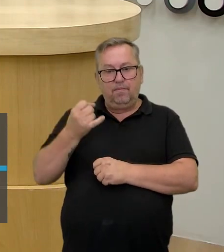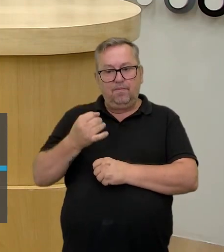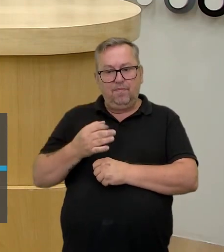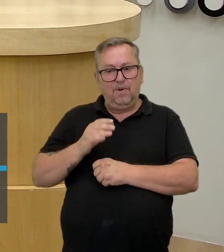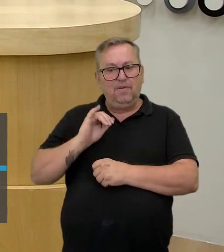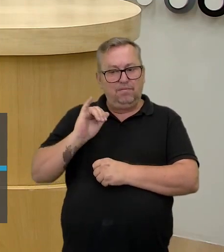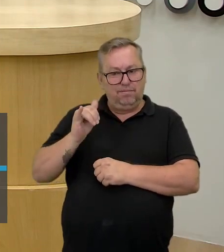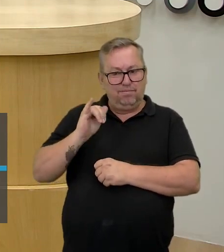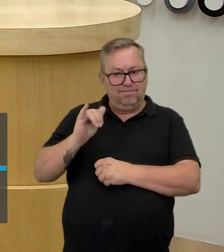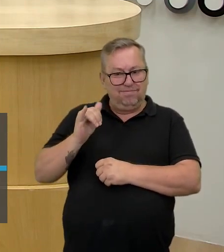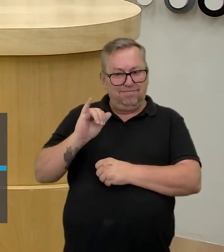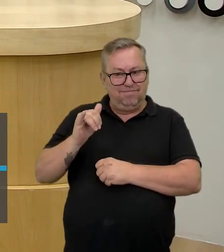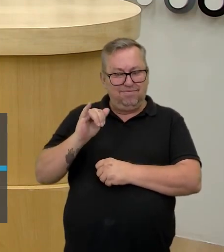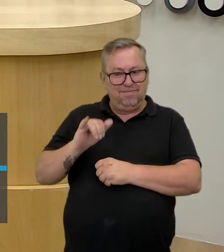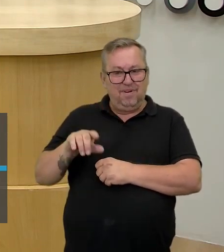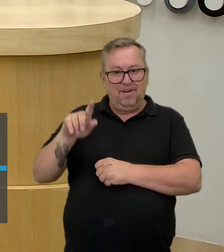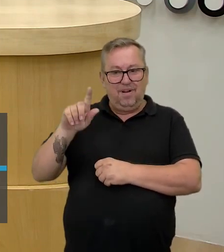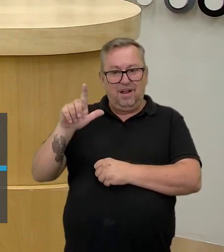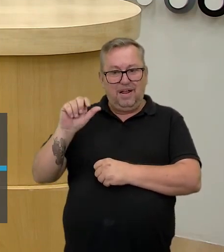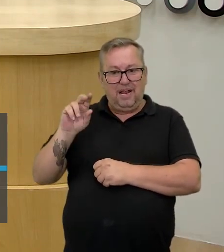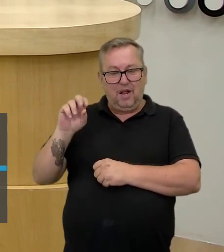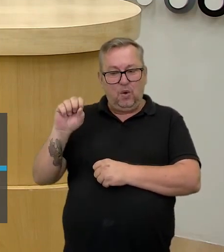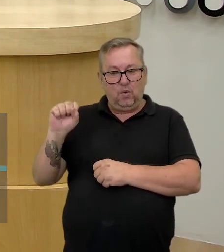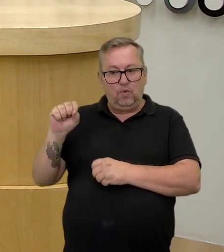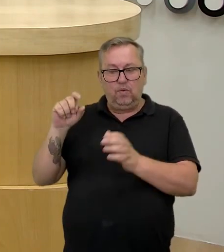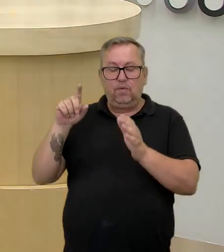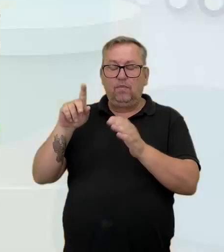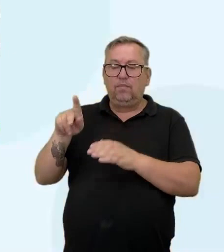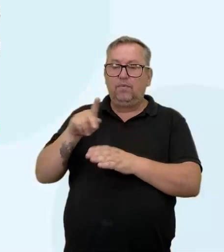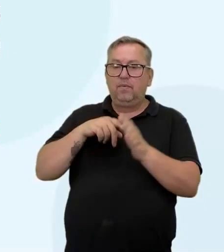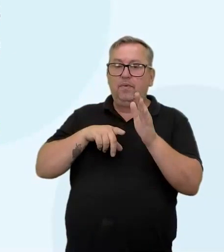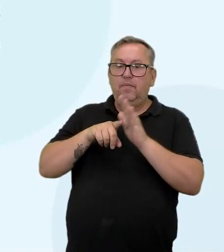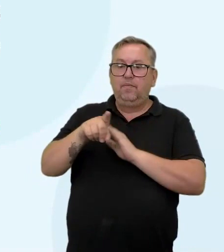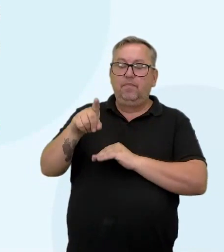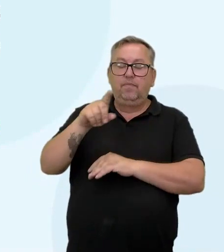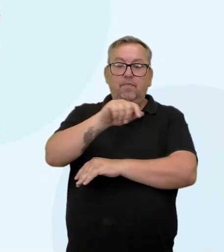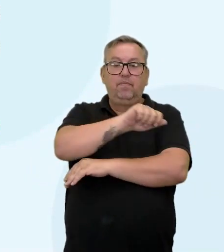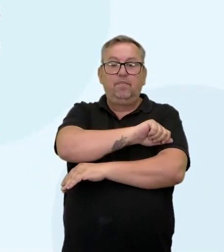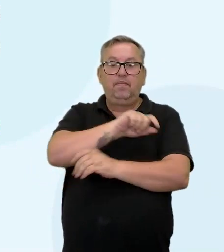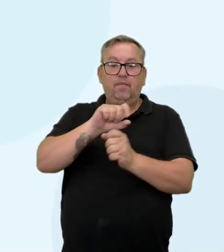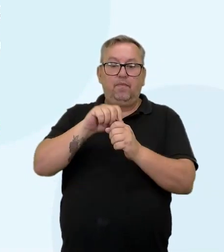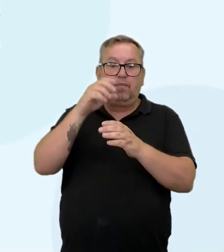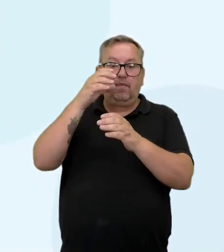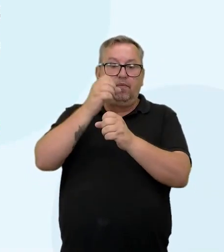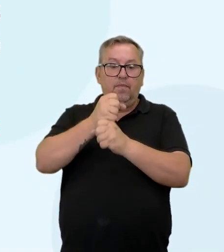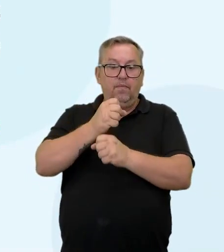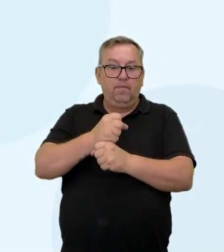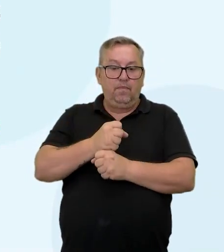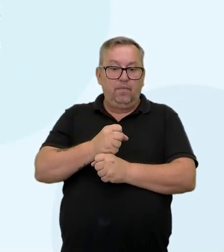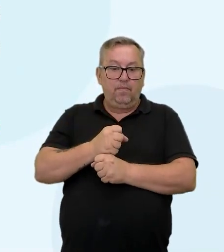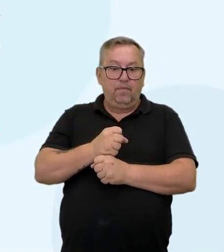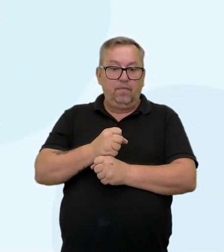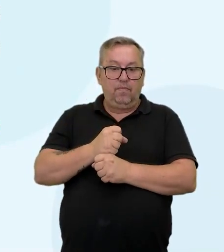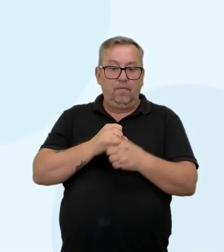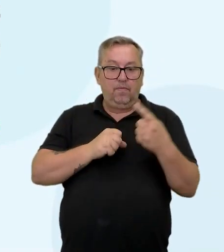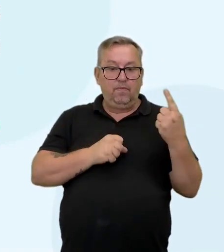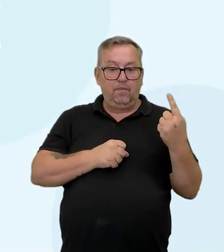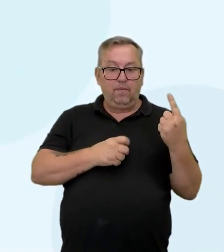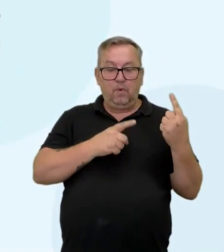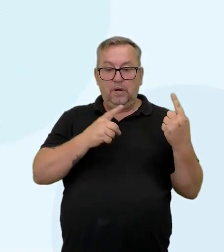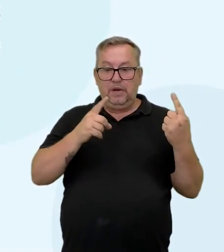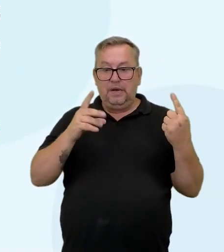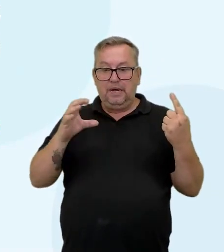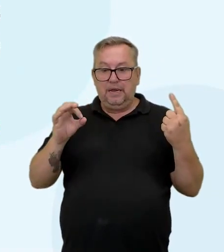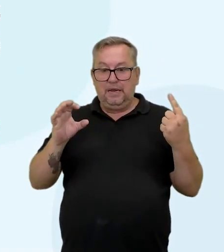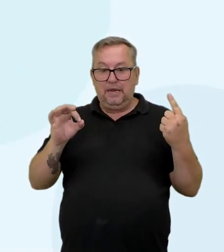reza a história, que o Gauss, durante uma aula, o professor pediu para que os alunos fizessem a soma de todos os números entre 1 e 100